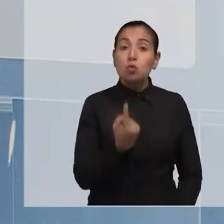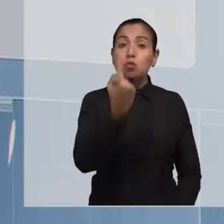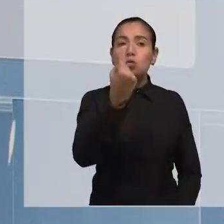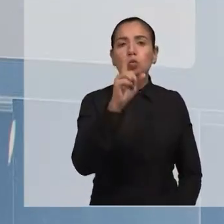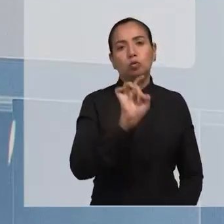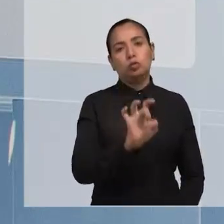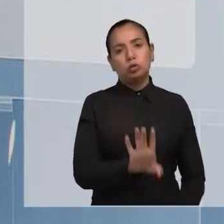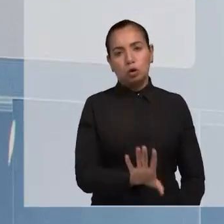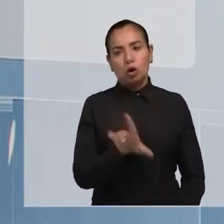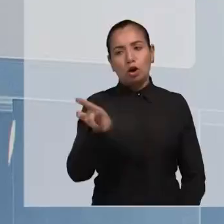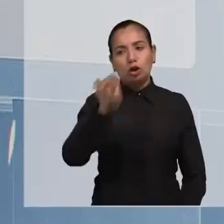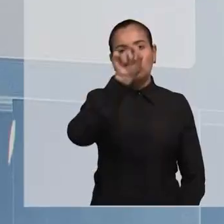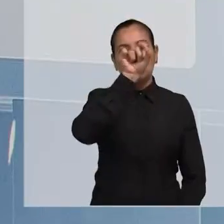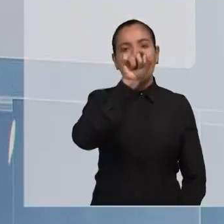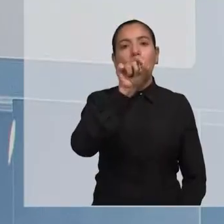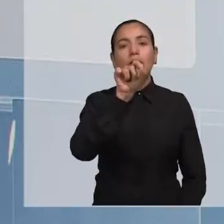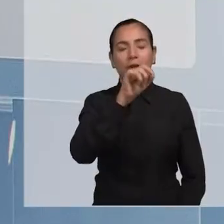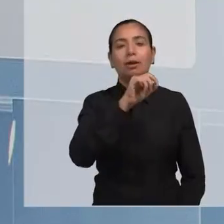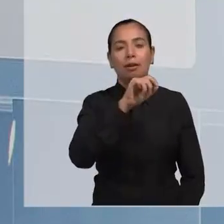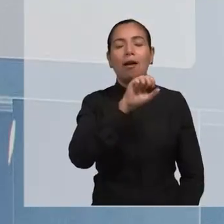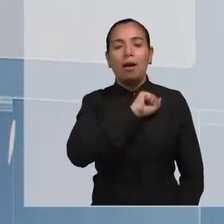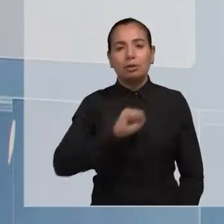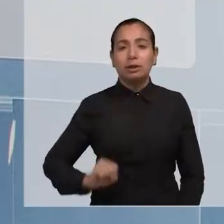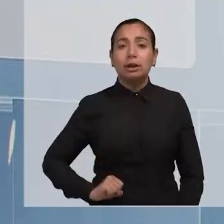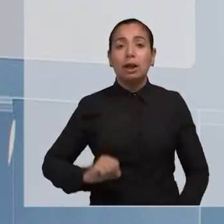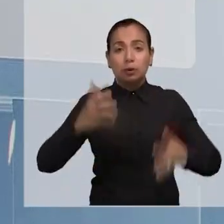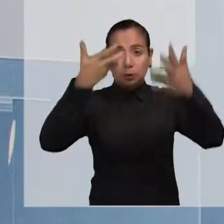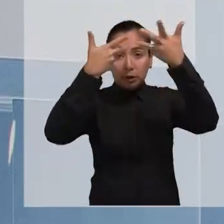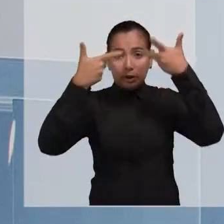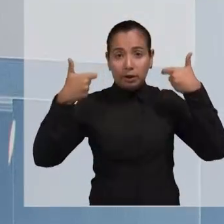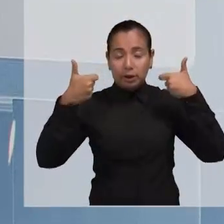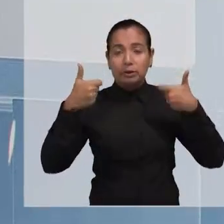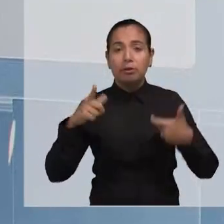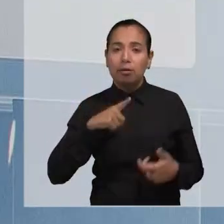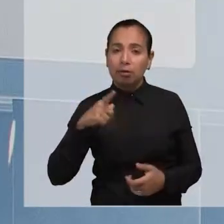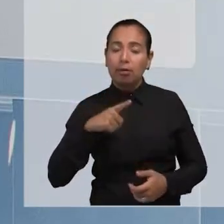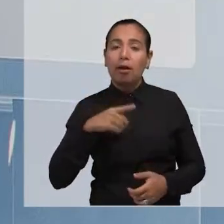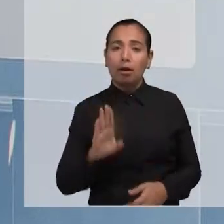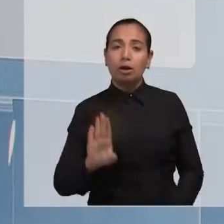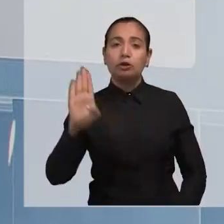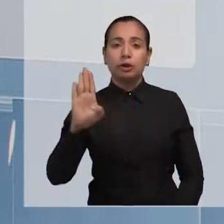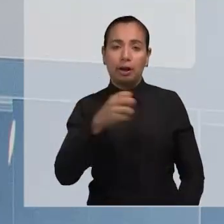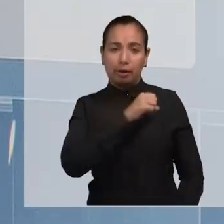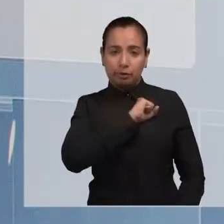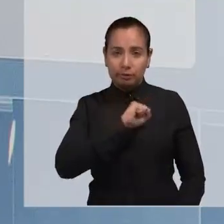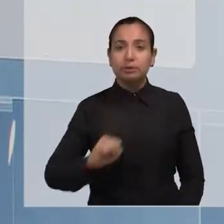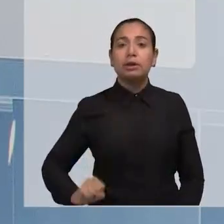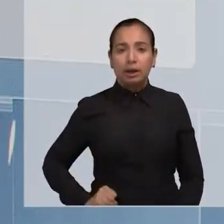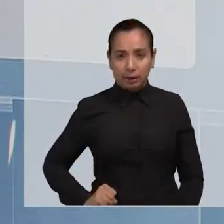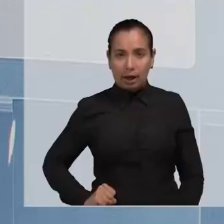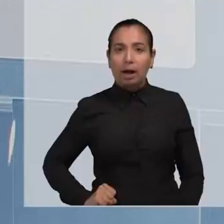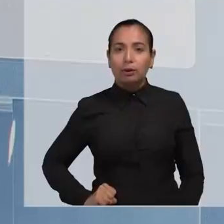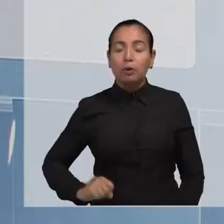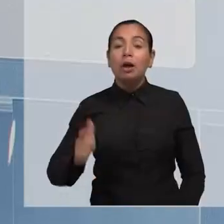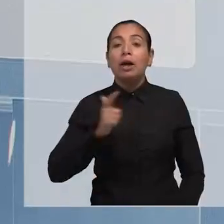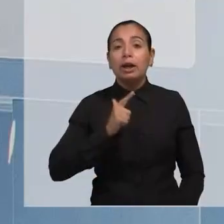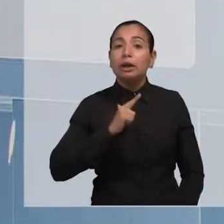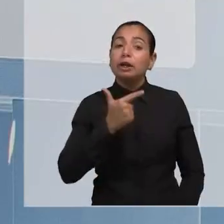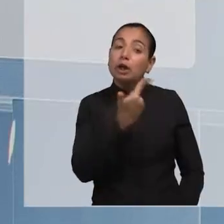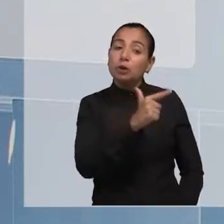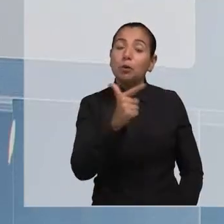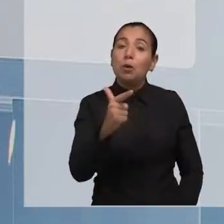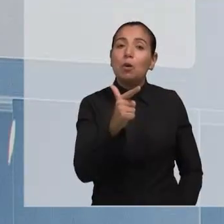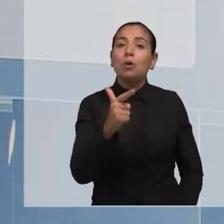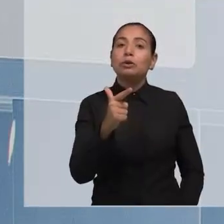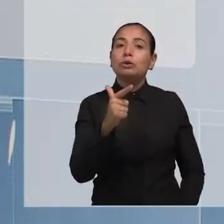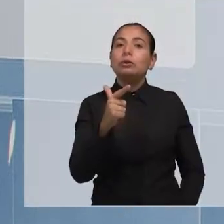de hoje, dessa semana, Luiz, falava da questão que os palanques estaduais não seguirão a questão nacional. Tem como algum palanque estadual